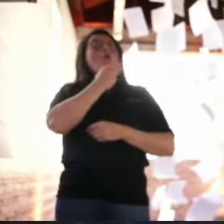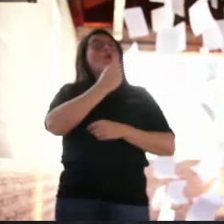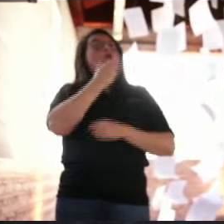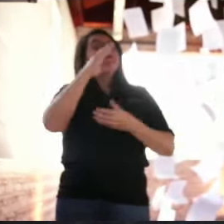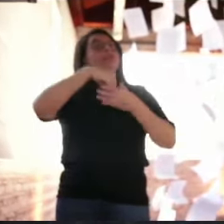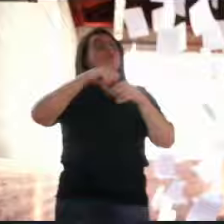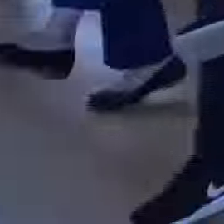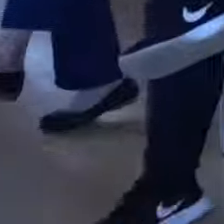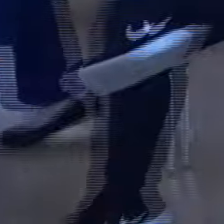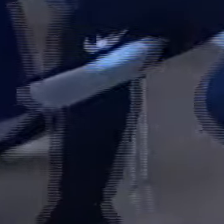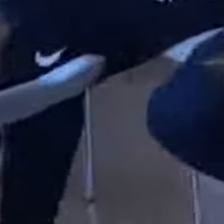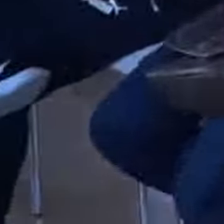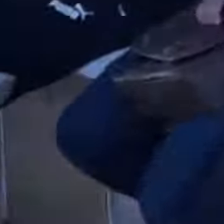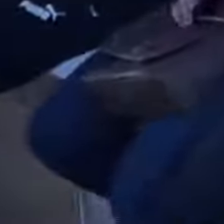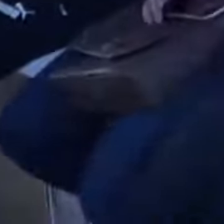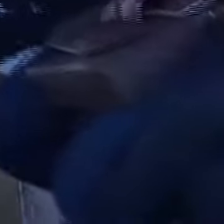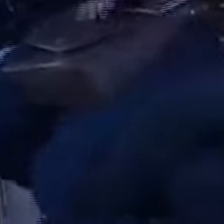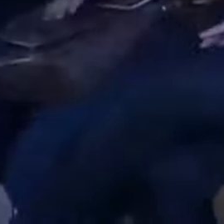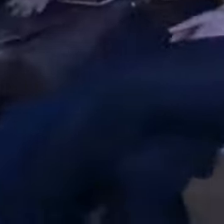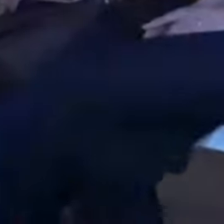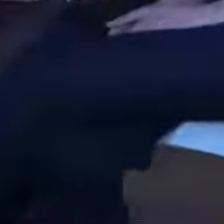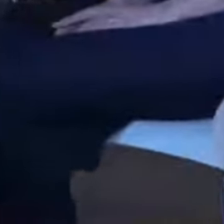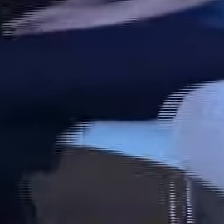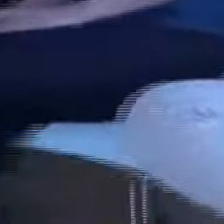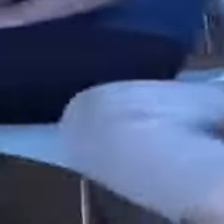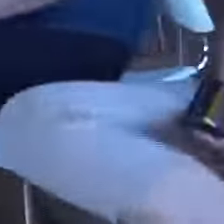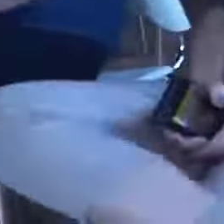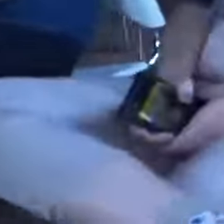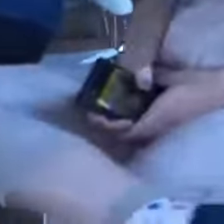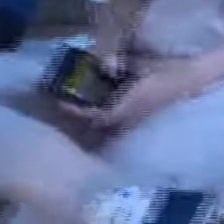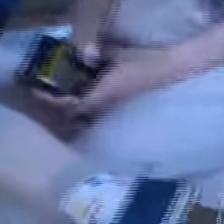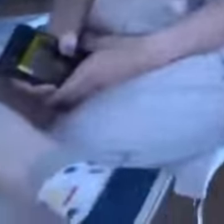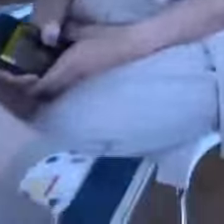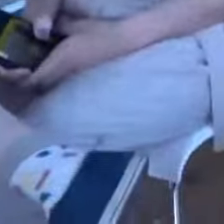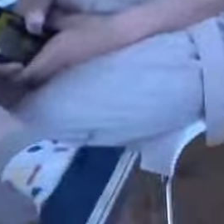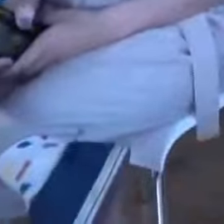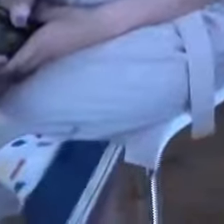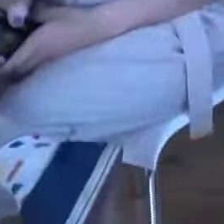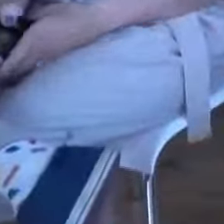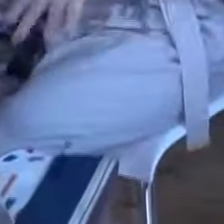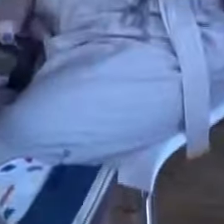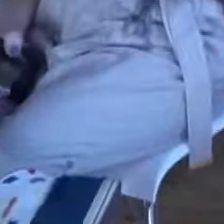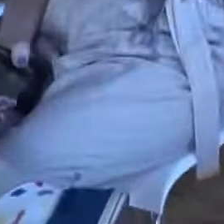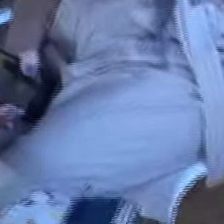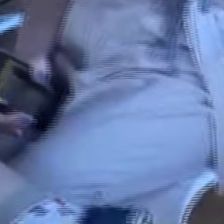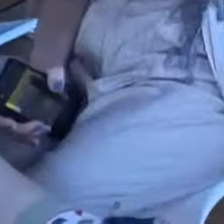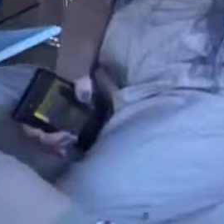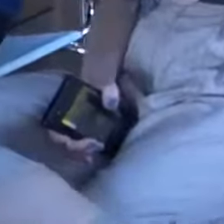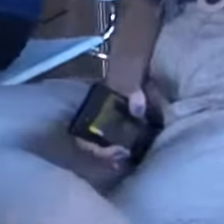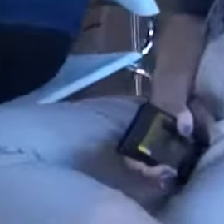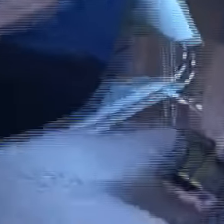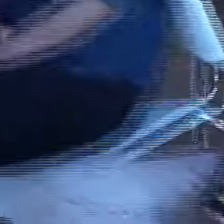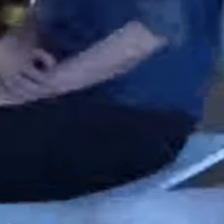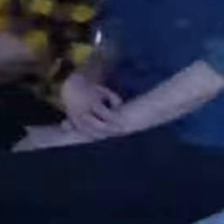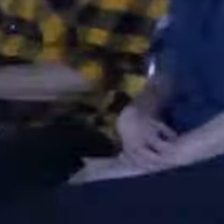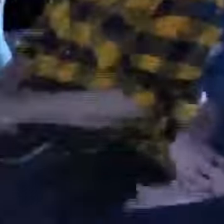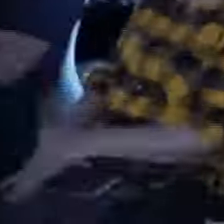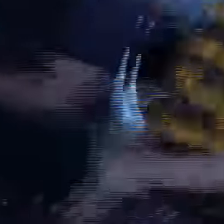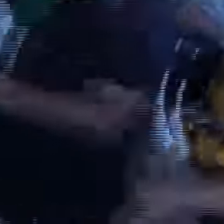não tô dizendo que quando vocês aparecem vocês têm que ser mais insensado do que as mulheres mas ao longo desses dessas últimas